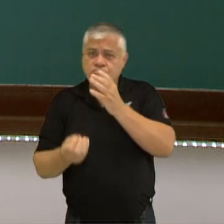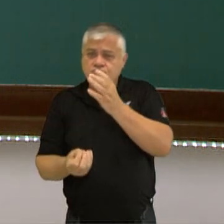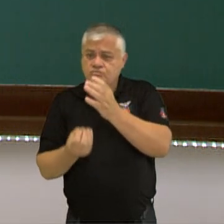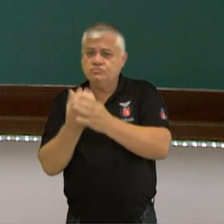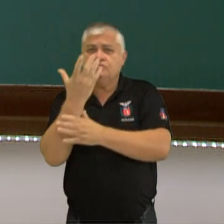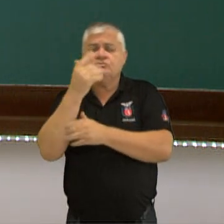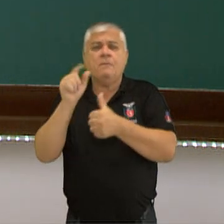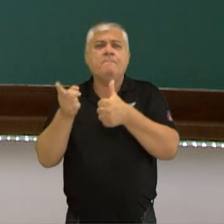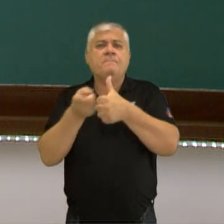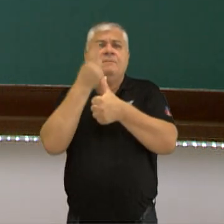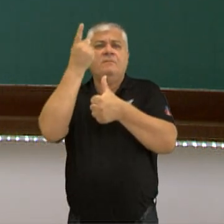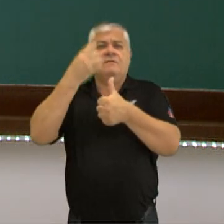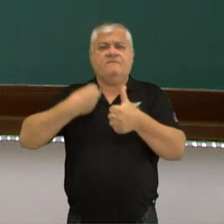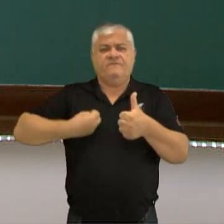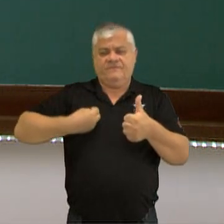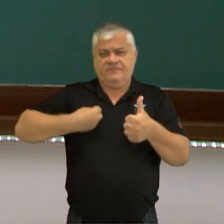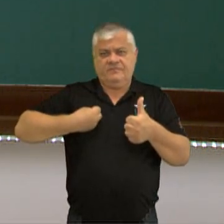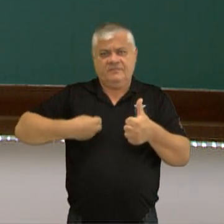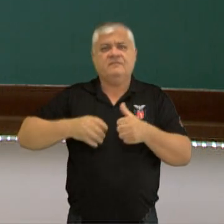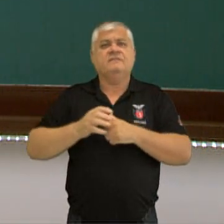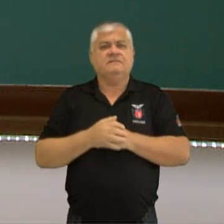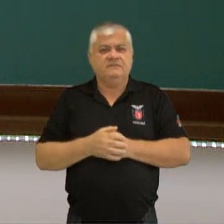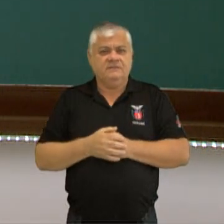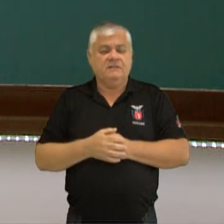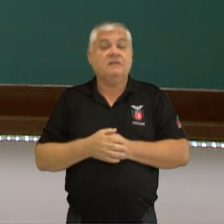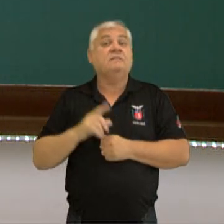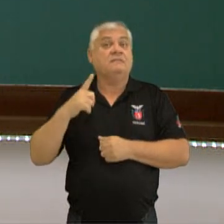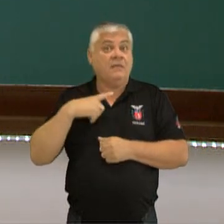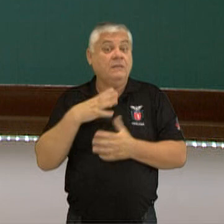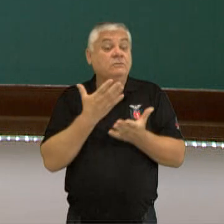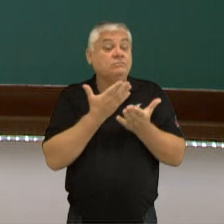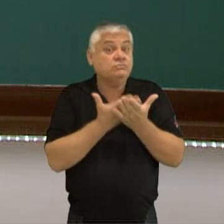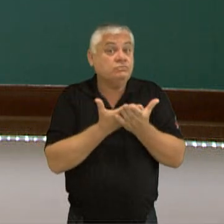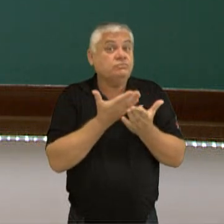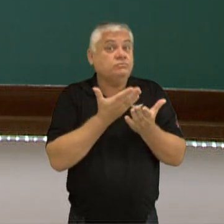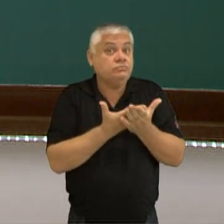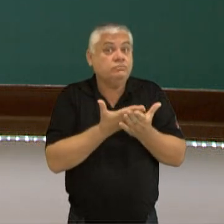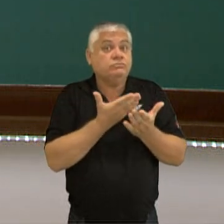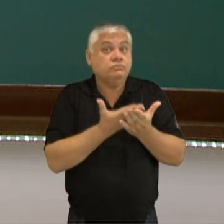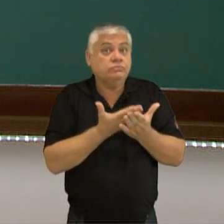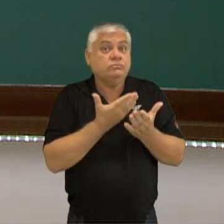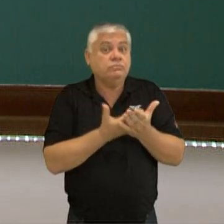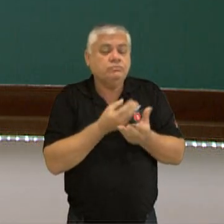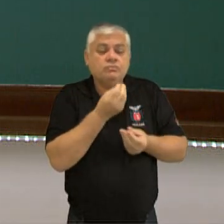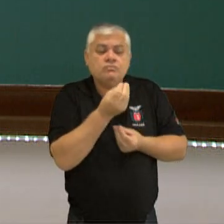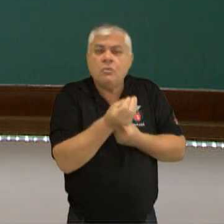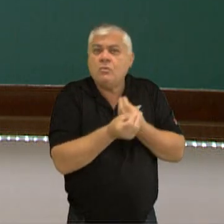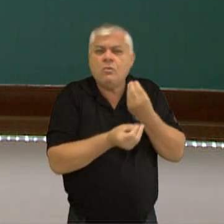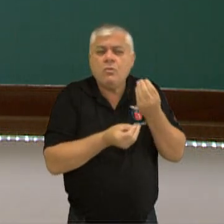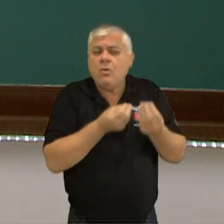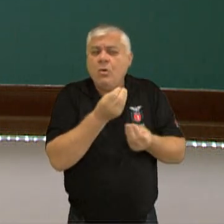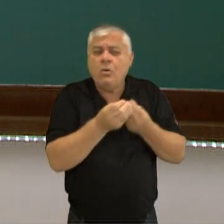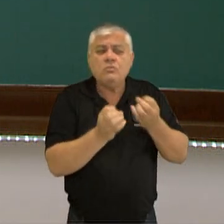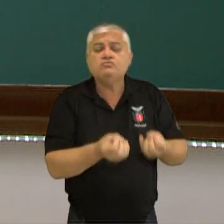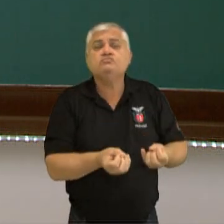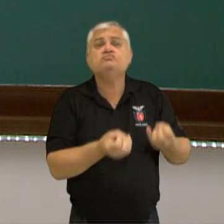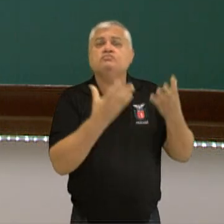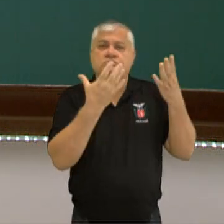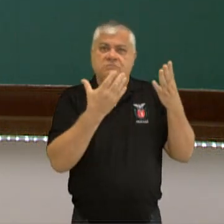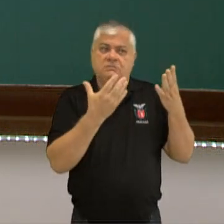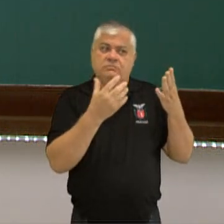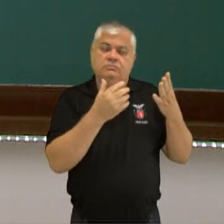dos primeiros seres vivos. Nós temos estudos que diz como poderia ser. Então,